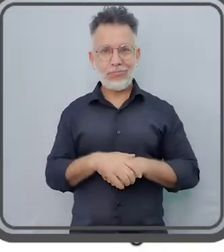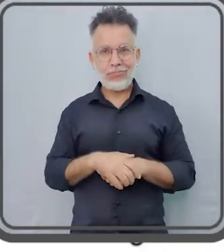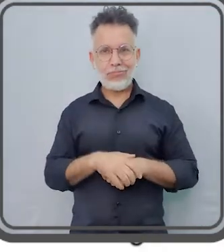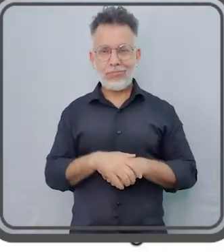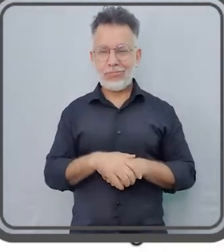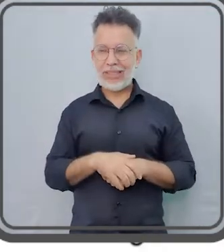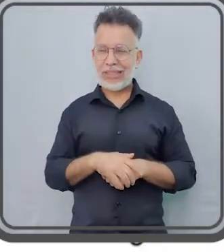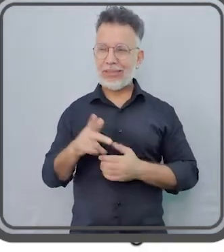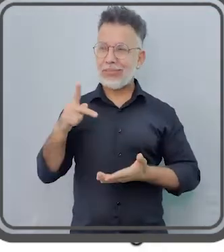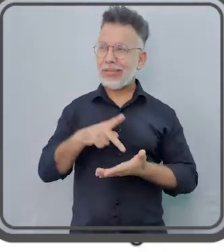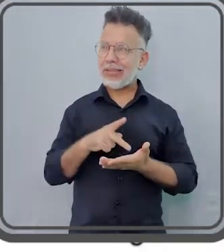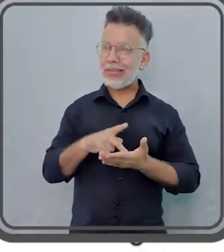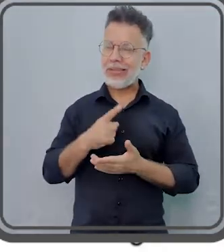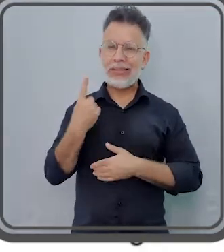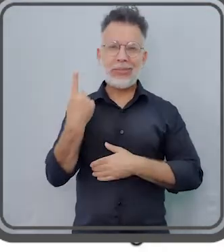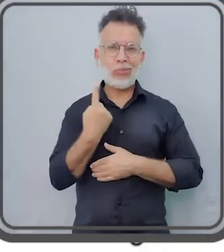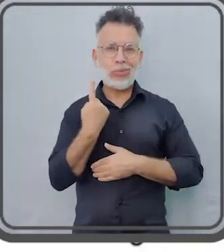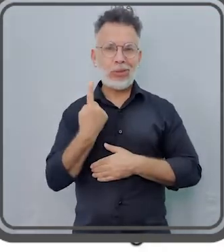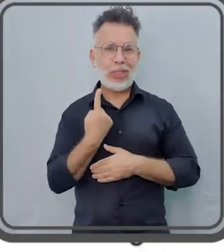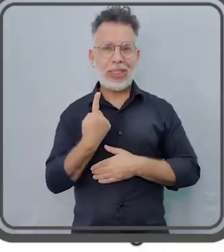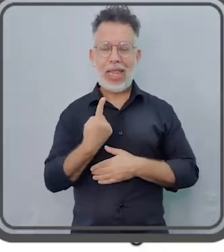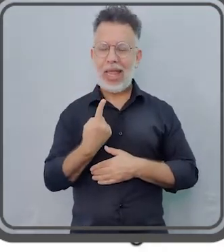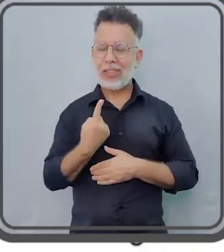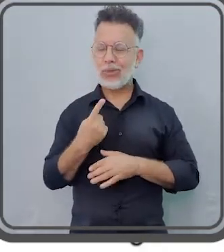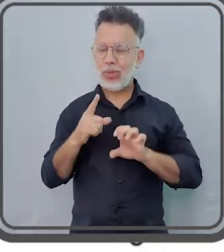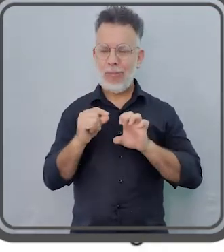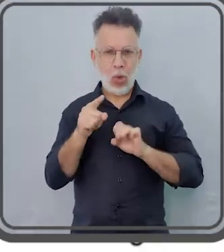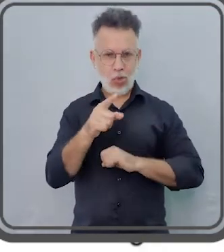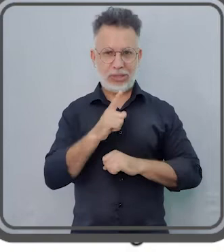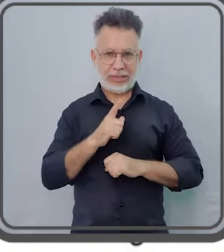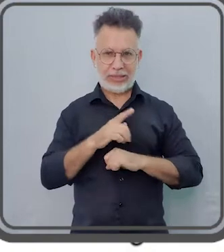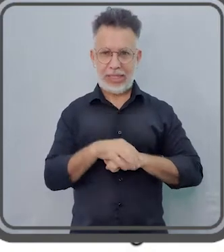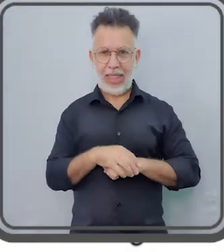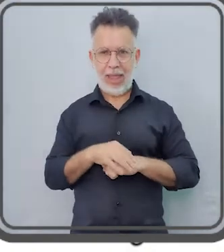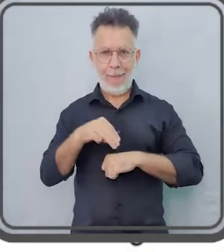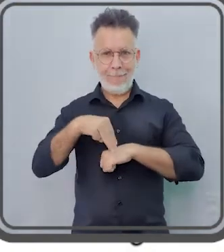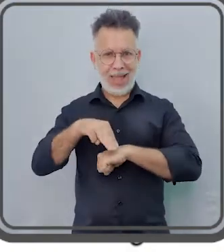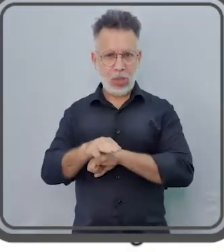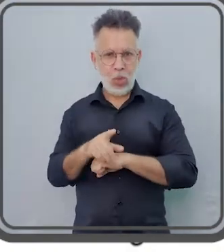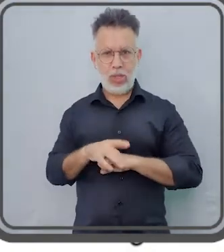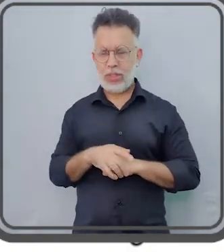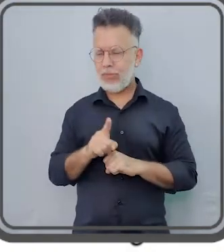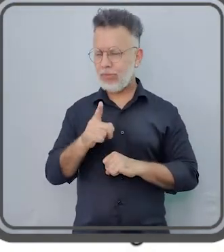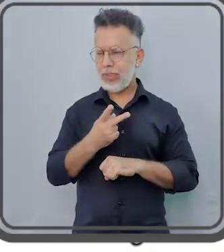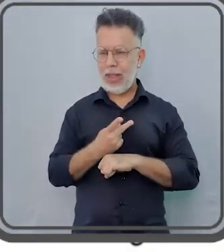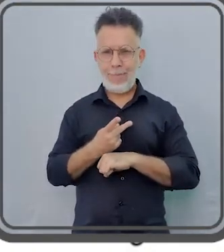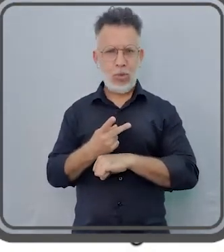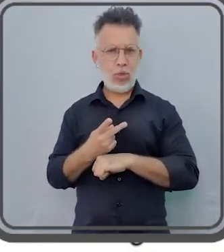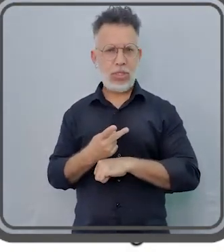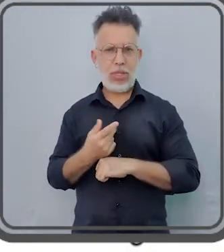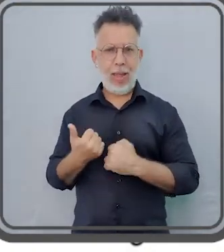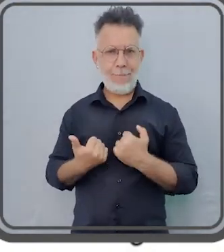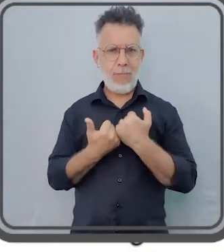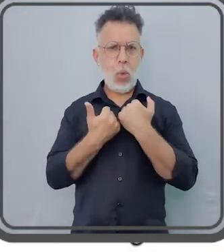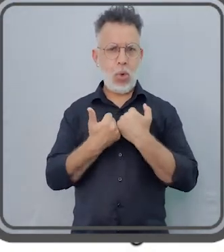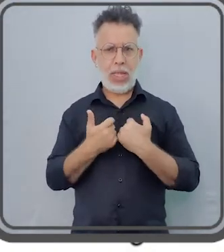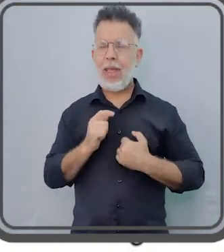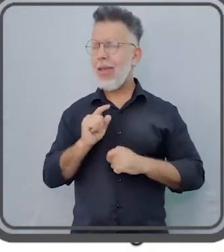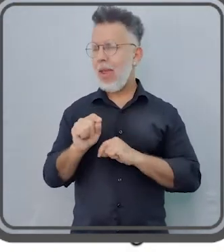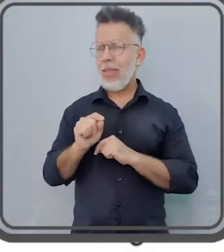do empreendedor. Hoje você tem mentores, você busca apoio, quem é que está nessa jornada com